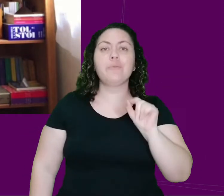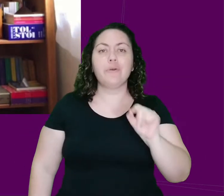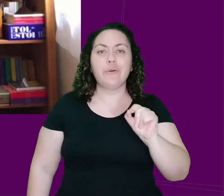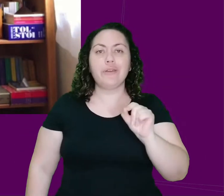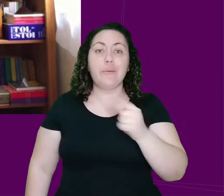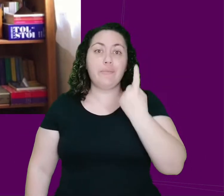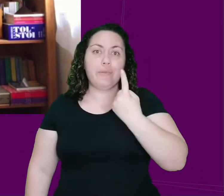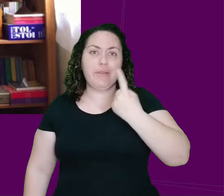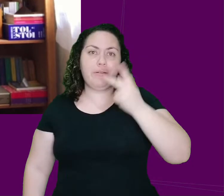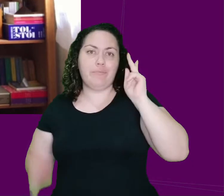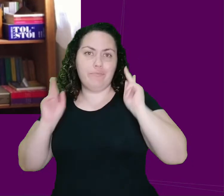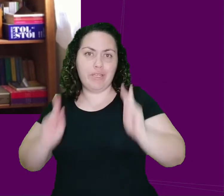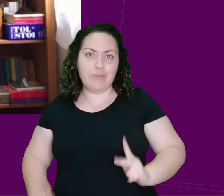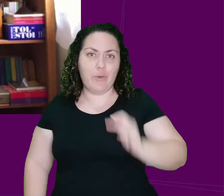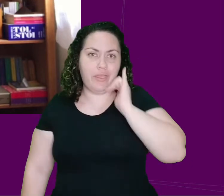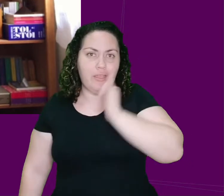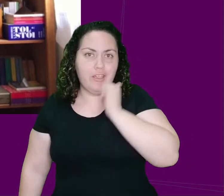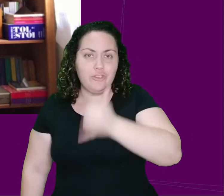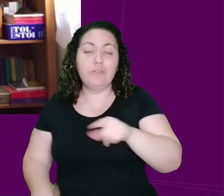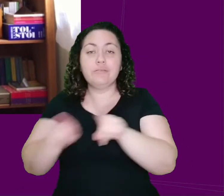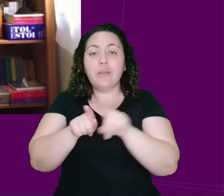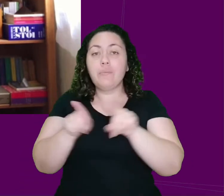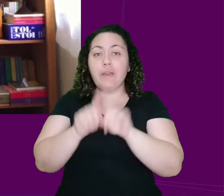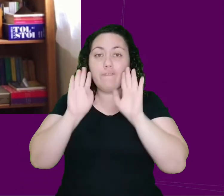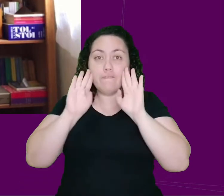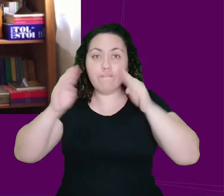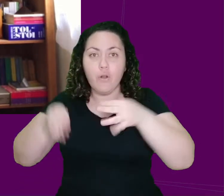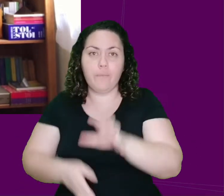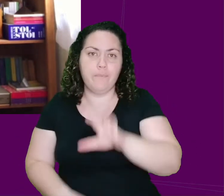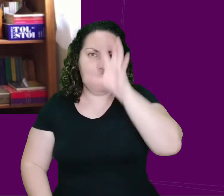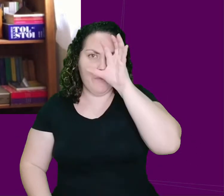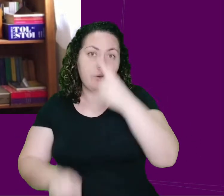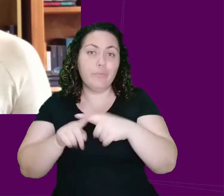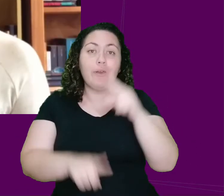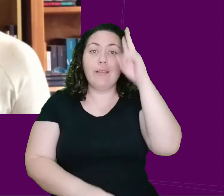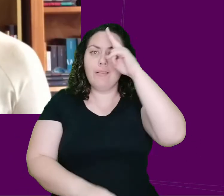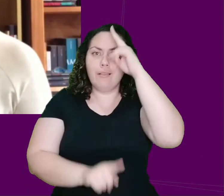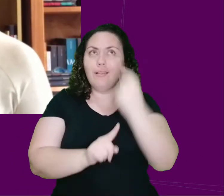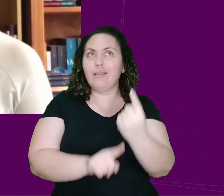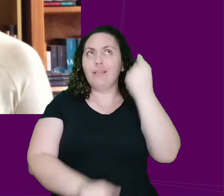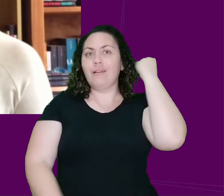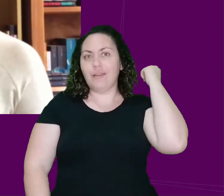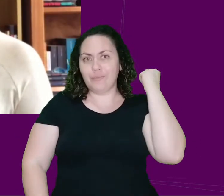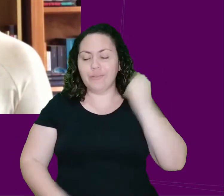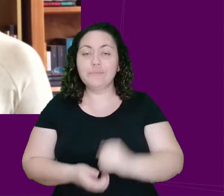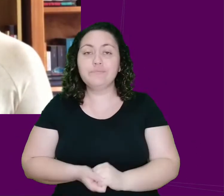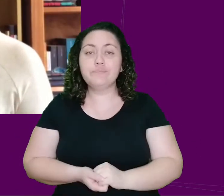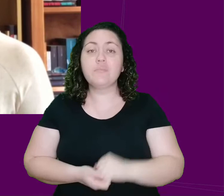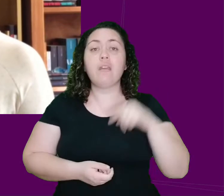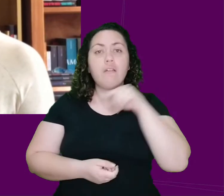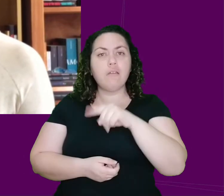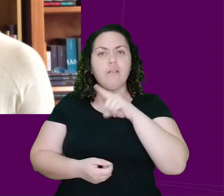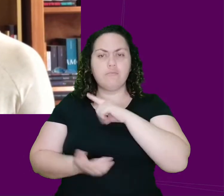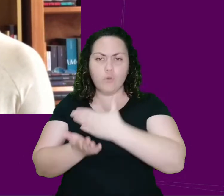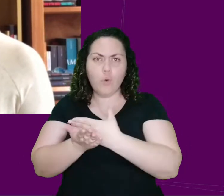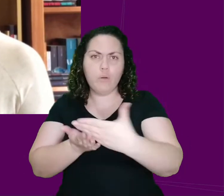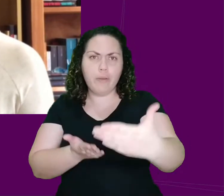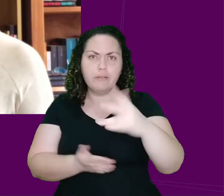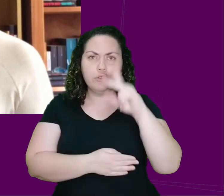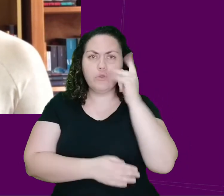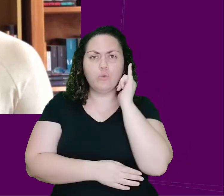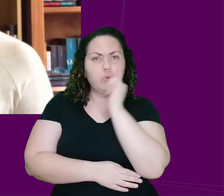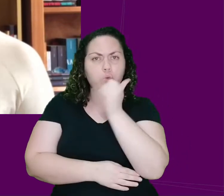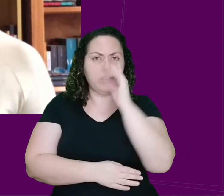fundo memorialístico, na qual o foco se concentra nas lembranças do narrador. Ele inicia a história em interlocução direta com o